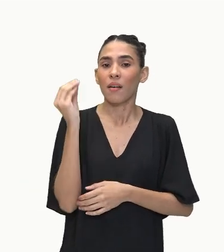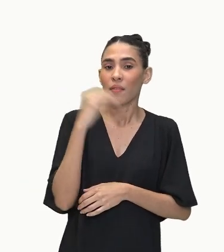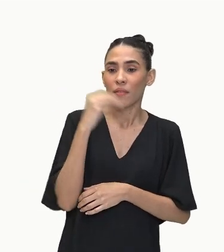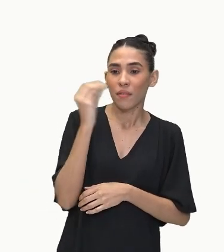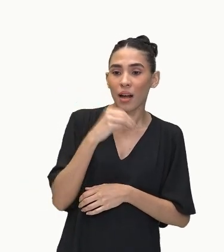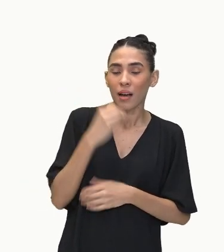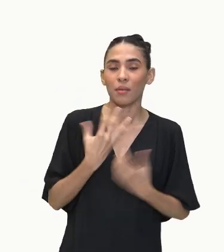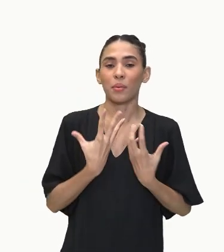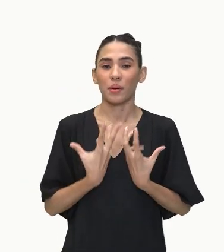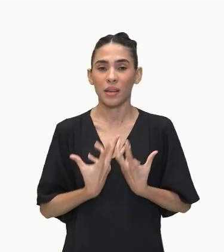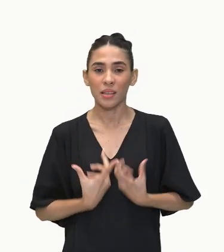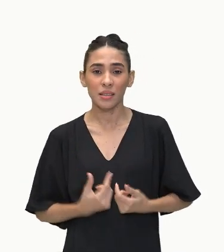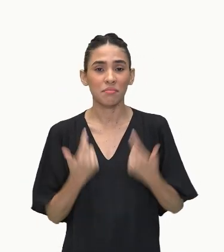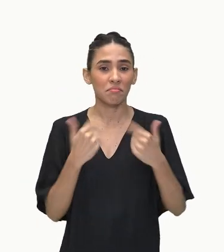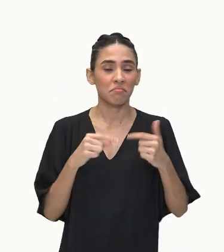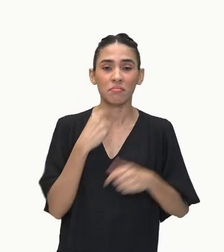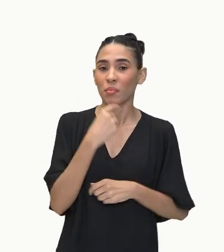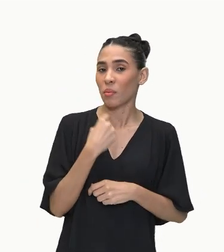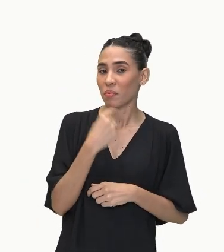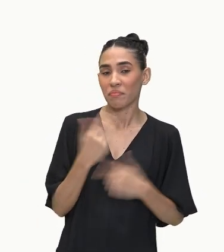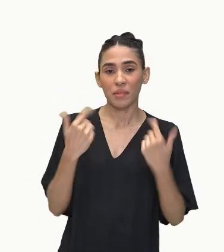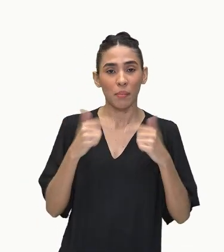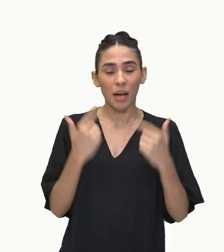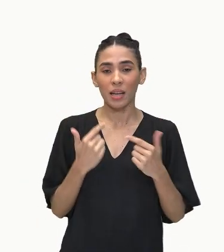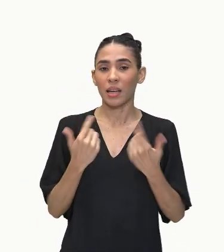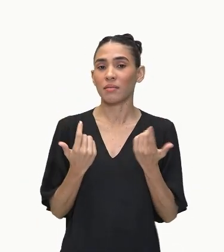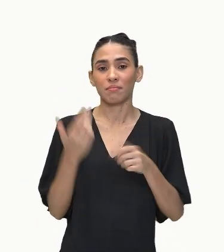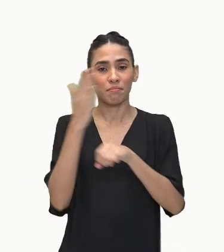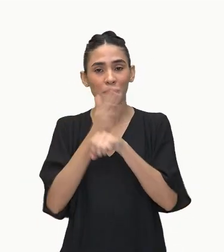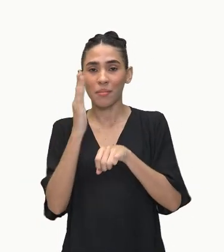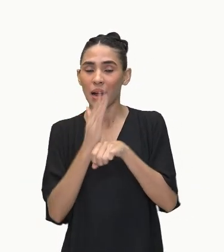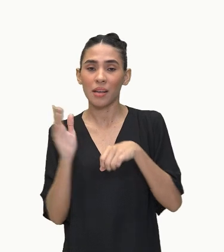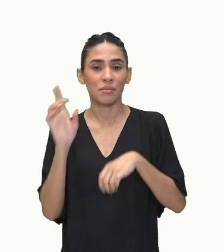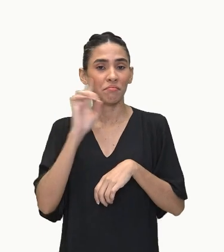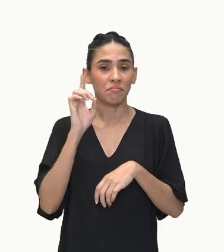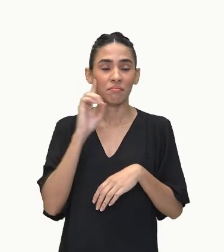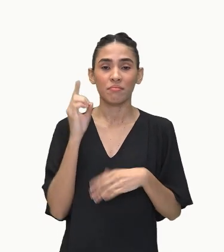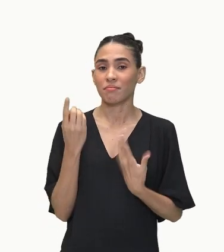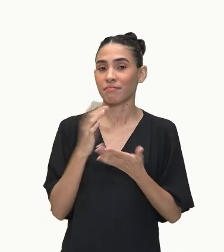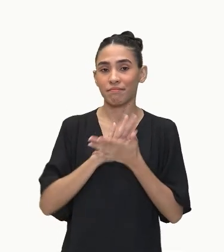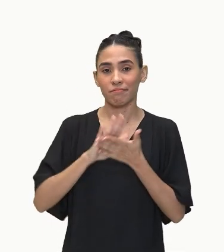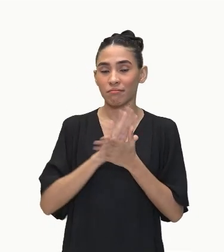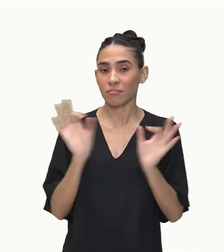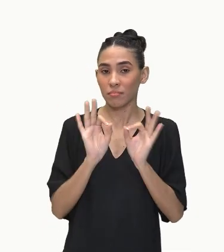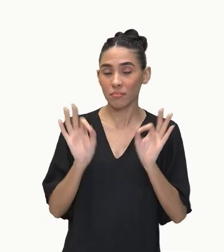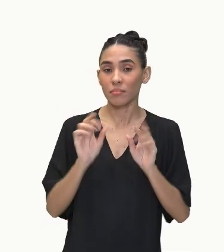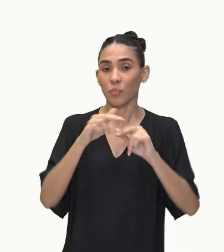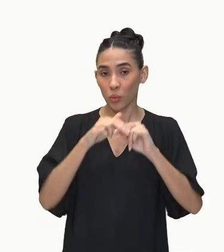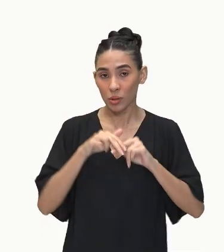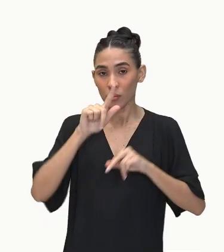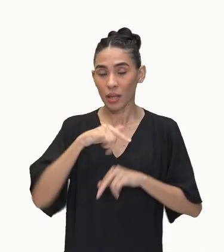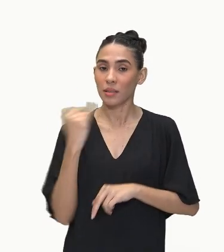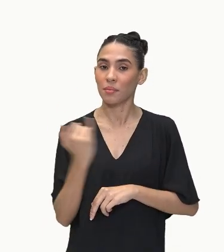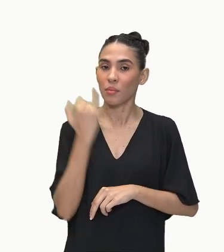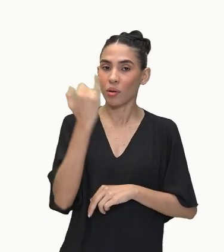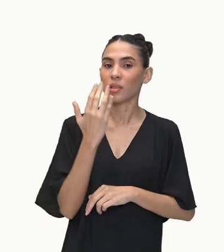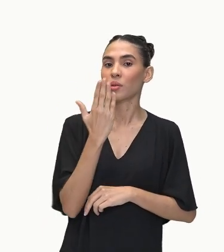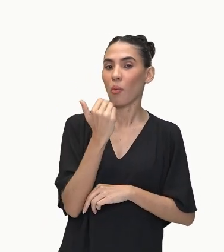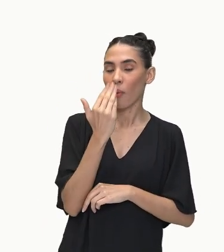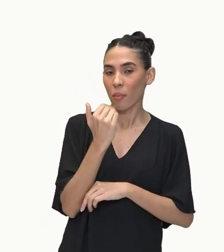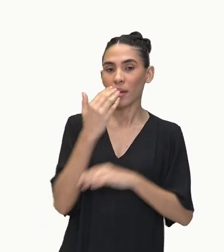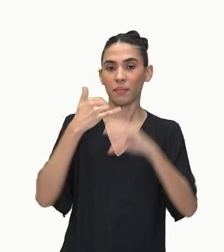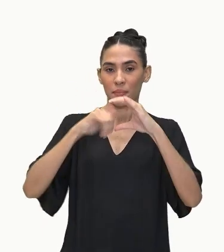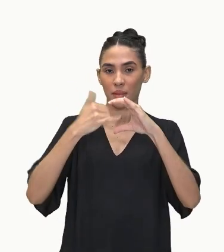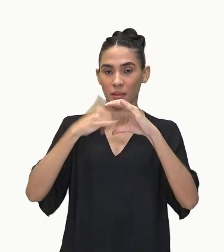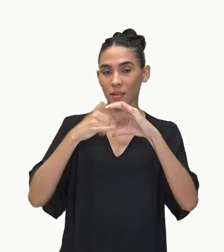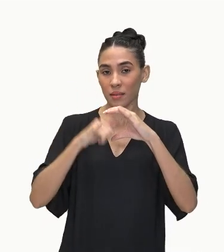vai conseguir trabalhar, não vai conseguir fazer suas atividades do dia a dia. Então é muito importante sim consumir